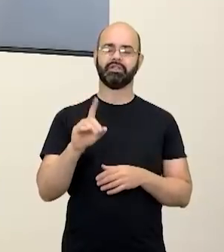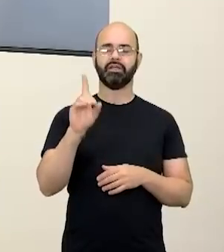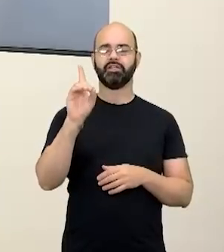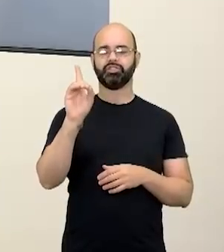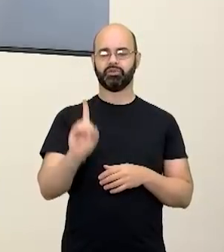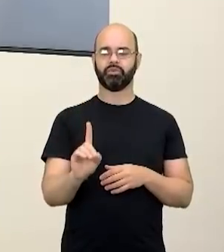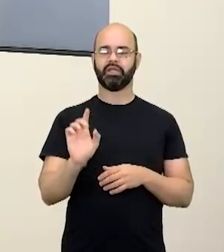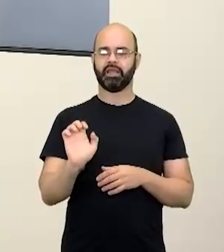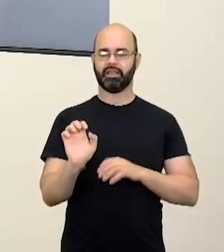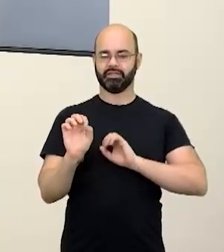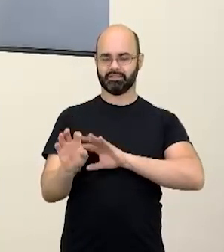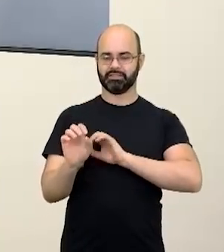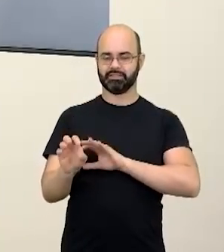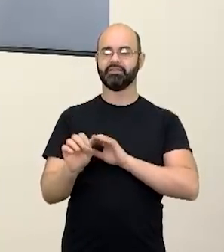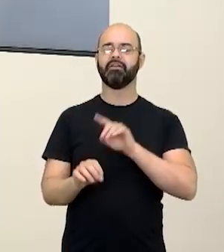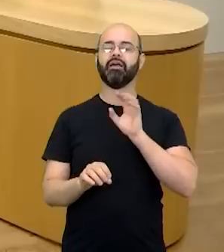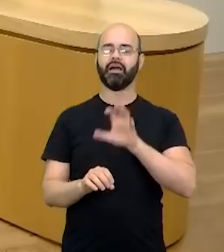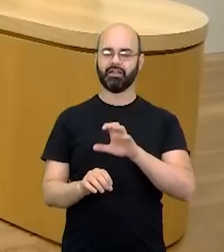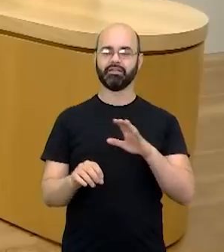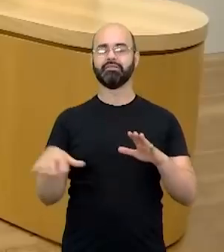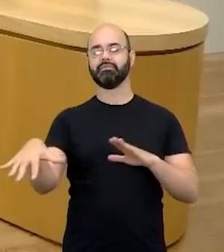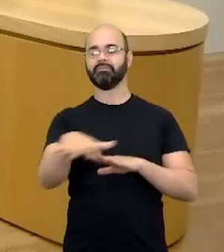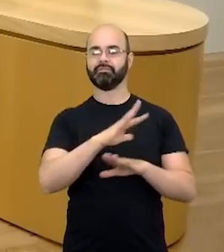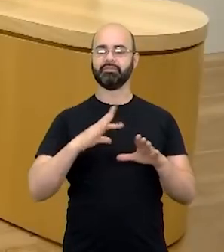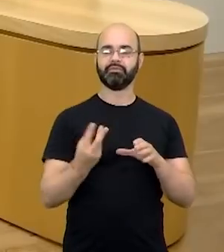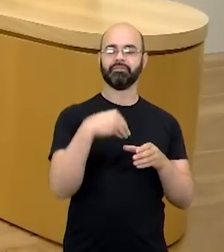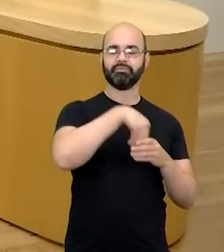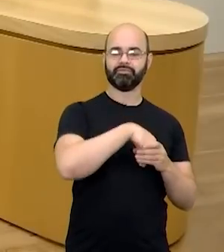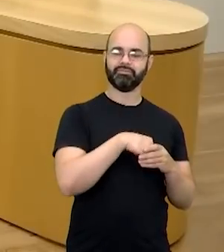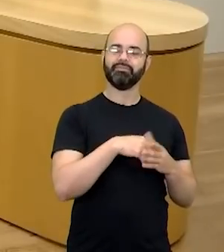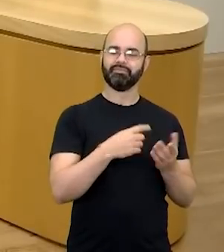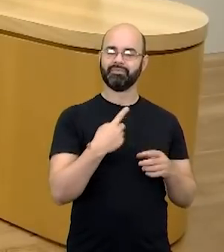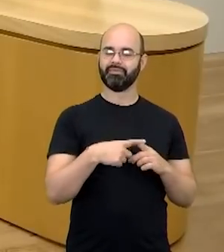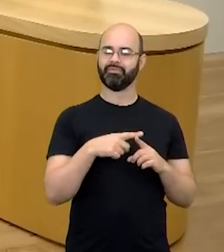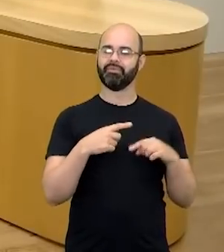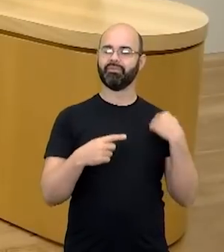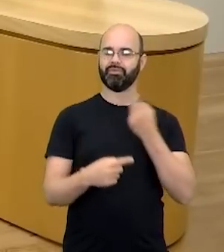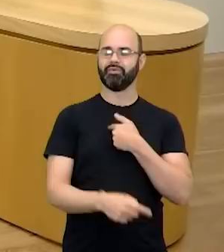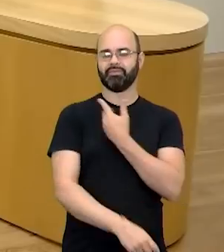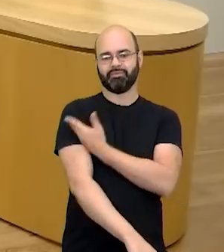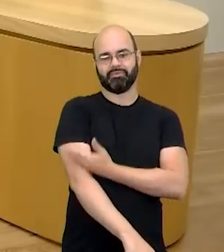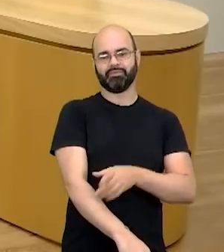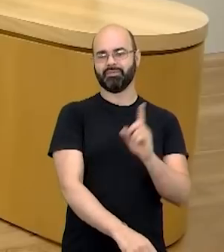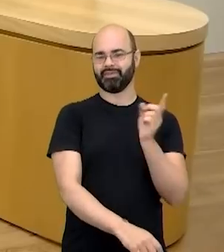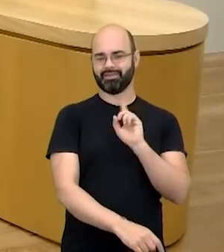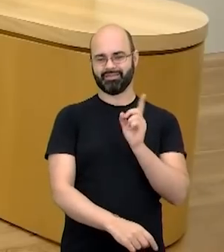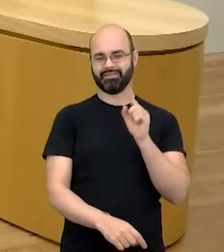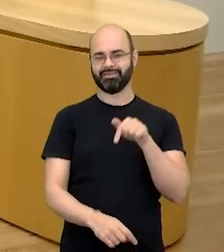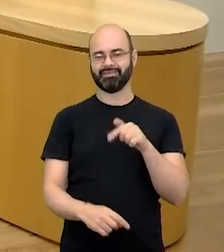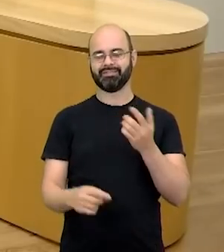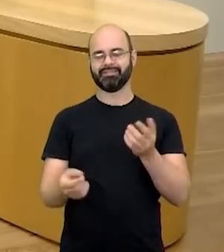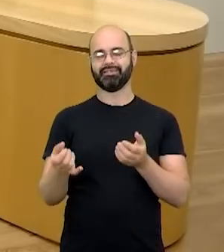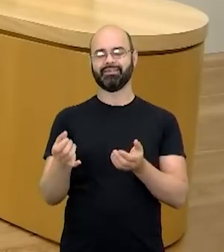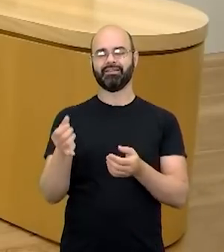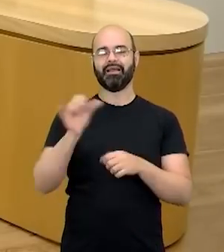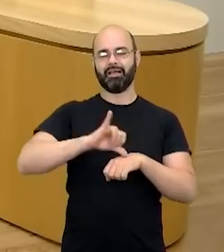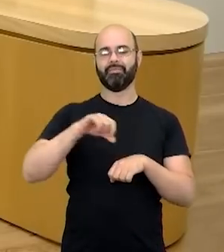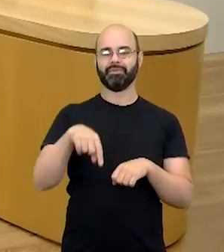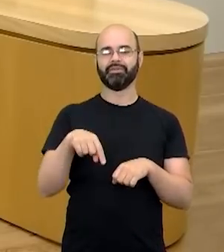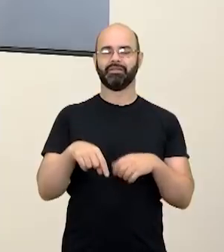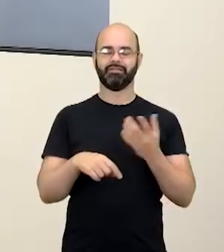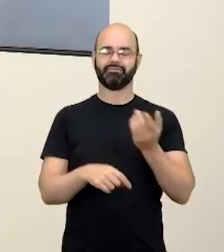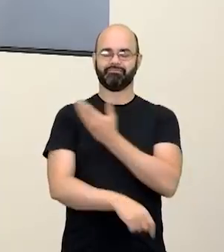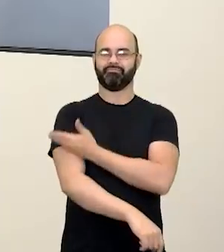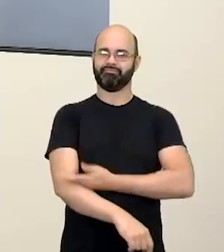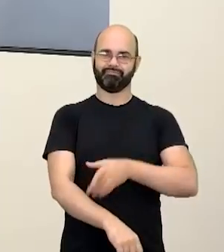né? Várias municípios. Muitas, isso mesmo. É curioso, que pra gente não é muito comum aqui da capital, né? Não é muito comum. O que é